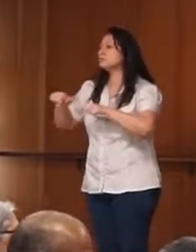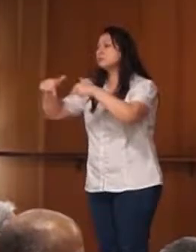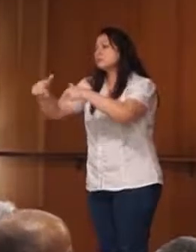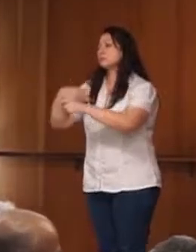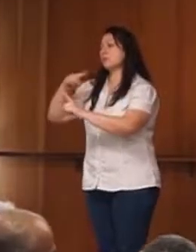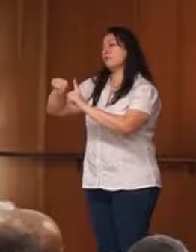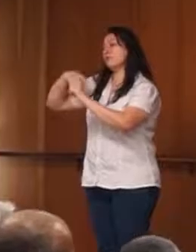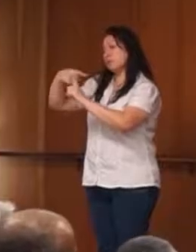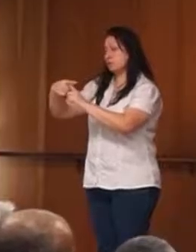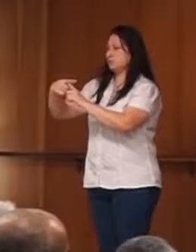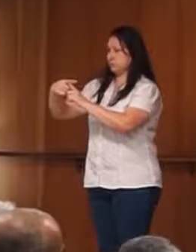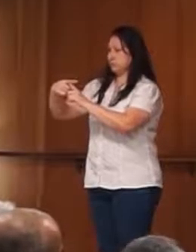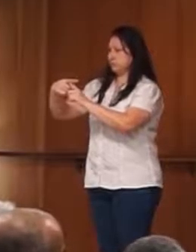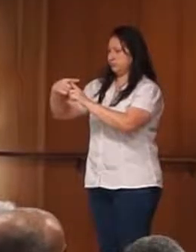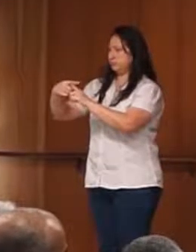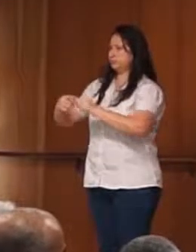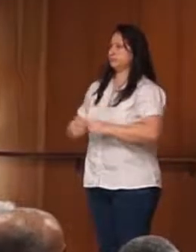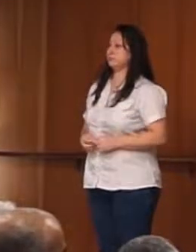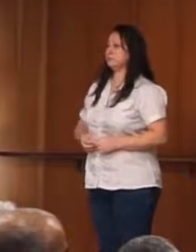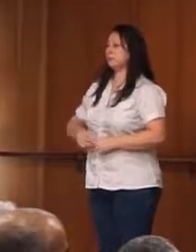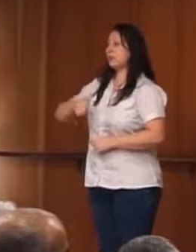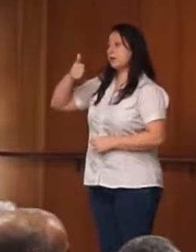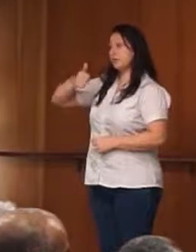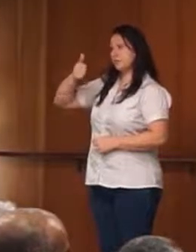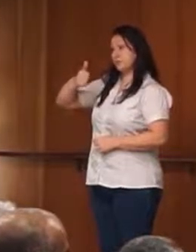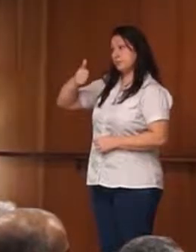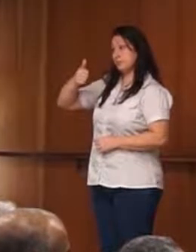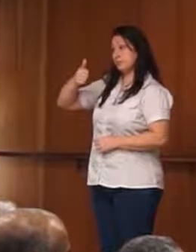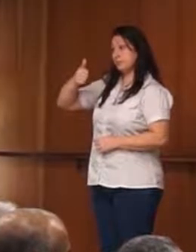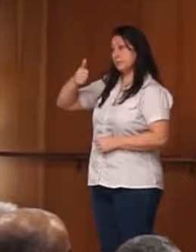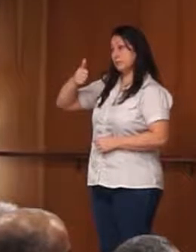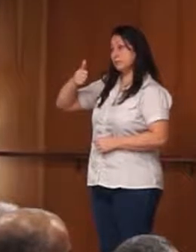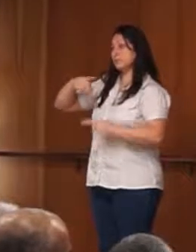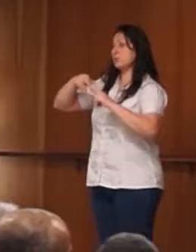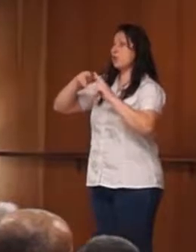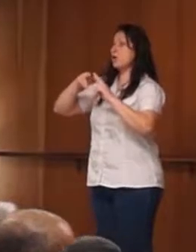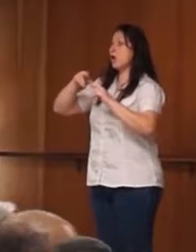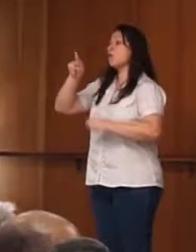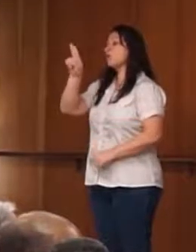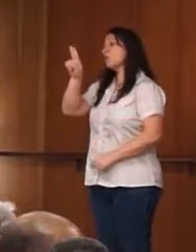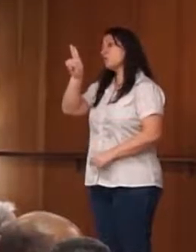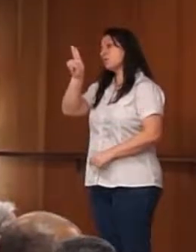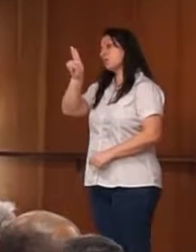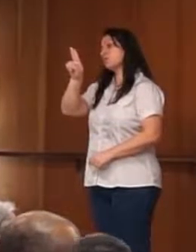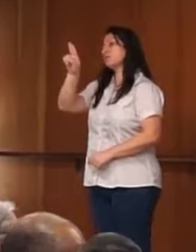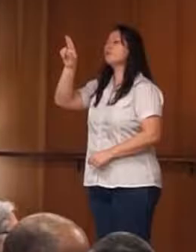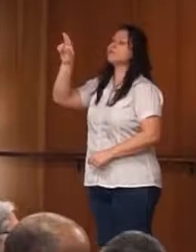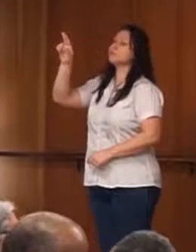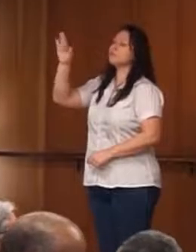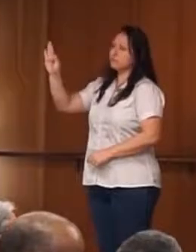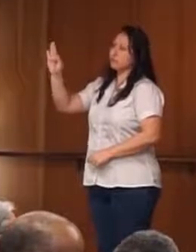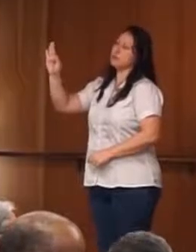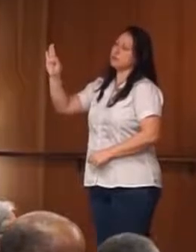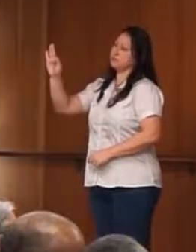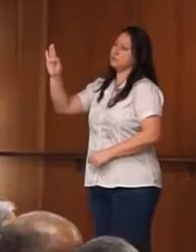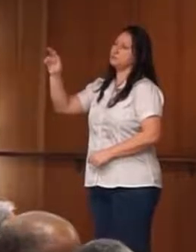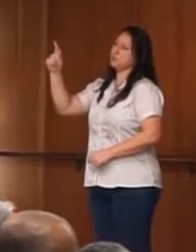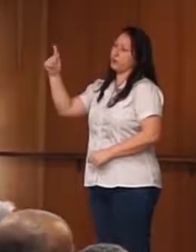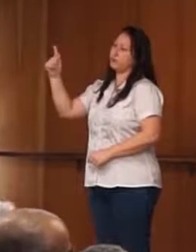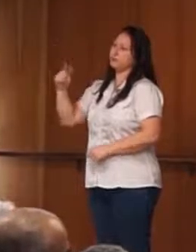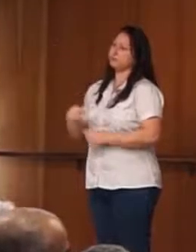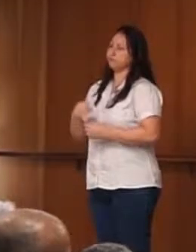seu, universo, né? A primeira foi a Universidade Federal de Goiás. No que se referem a